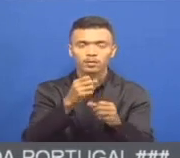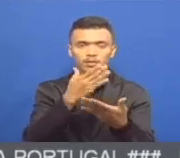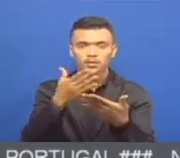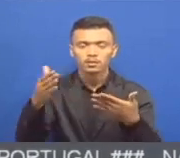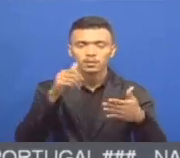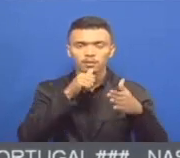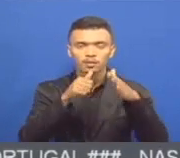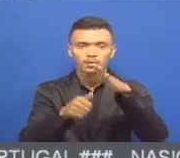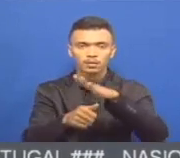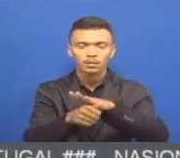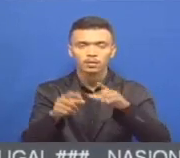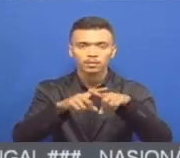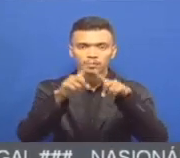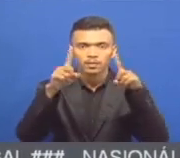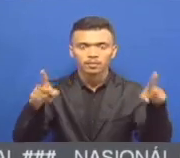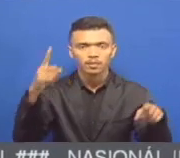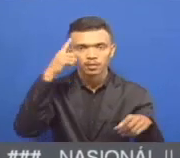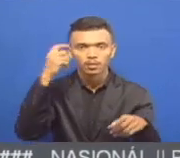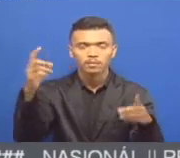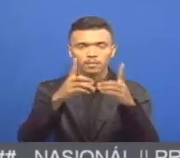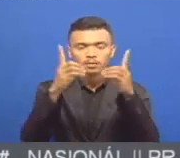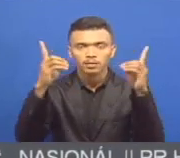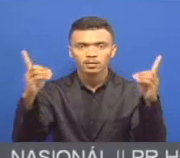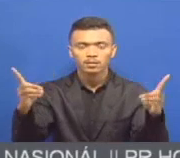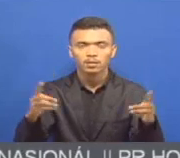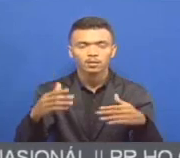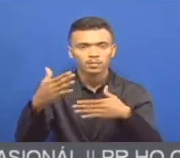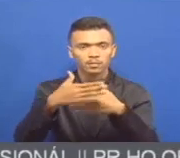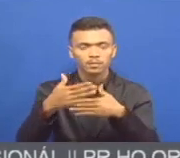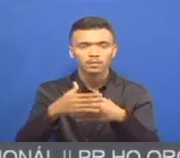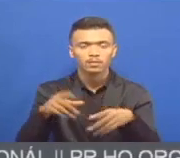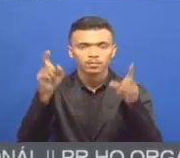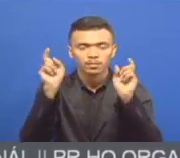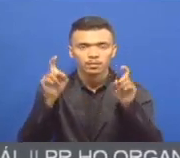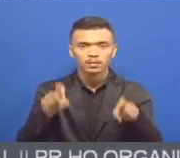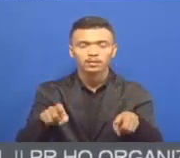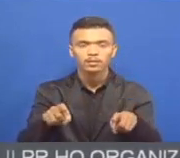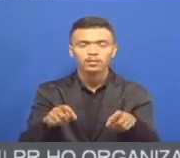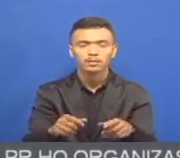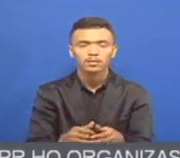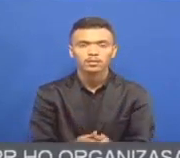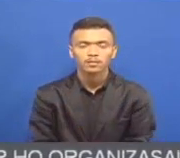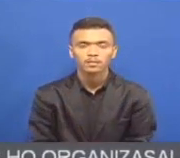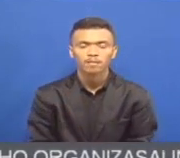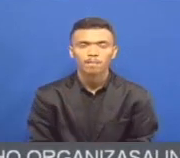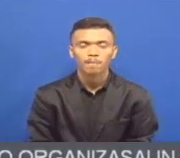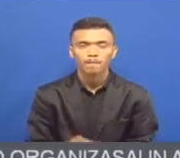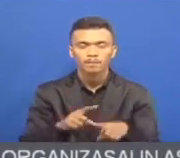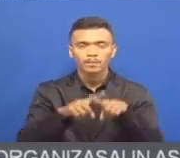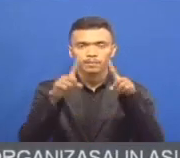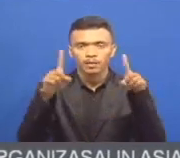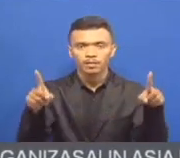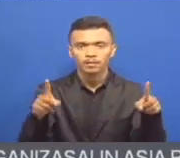ilegal. Mas vê tamba distância, nem para bicicleta e necessidade, nem para obriga. Mas vê a